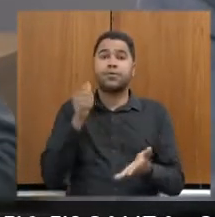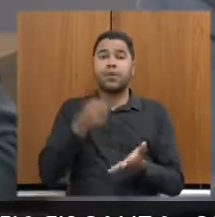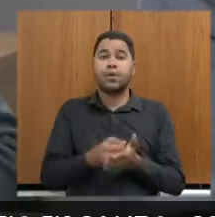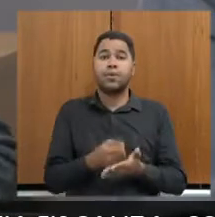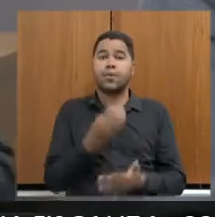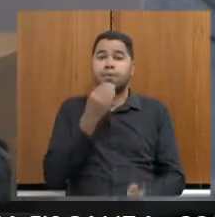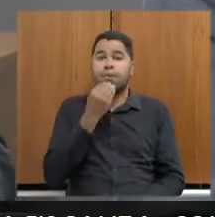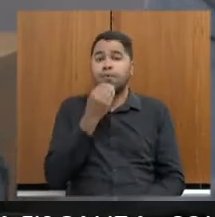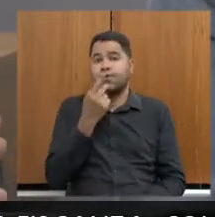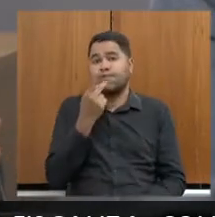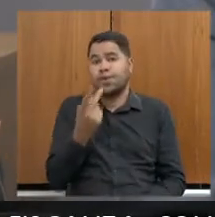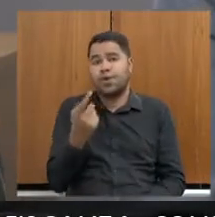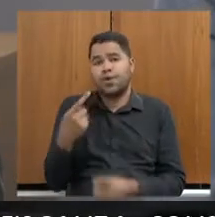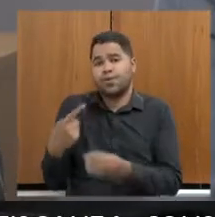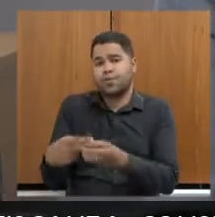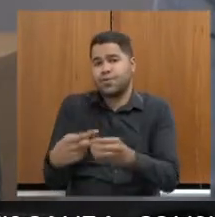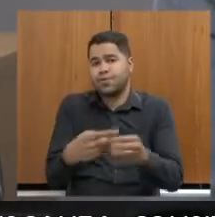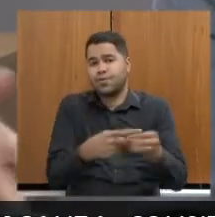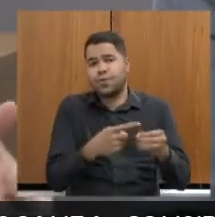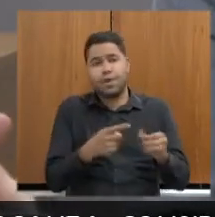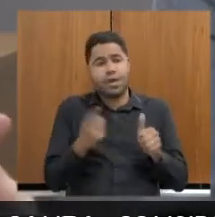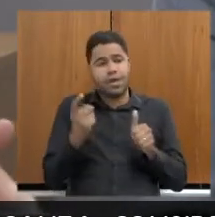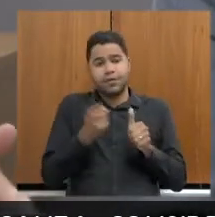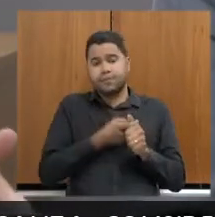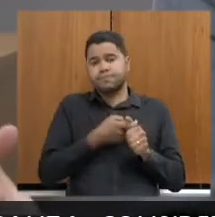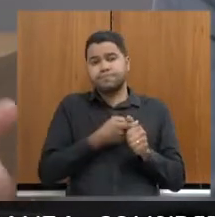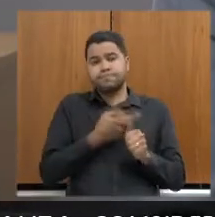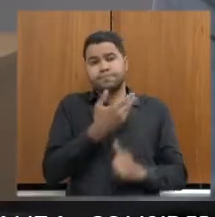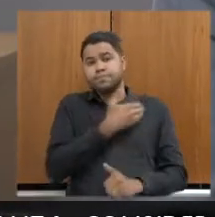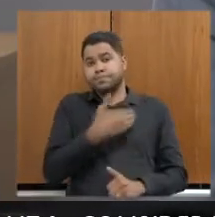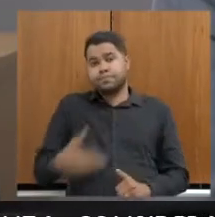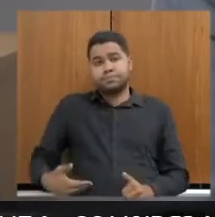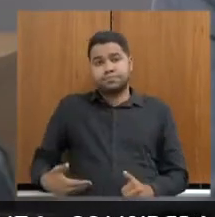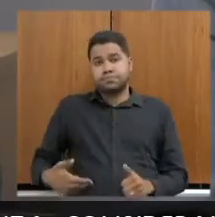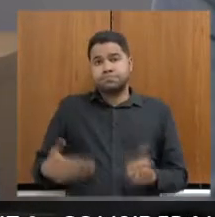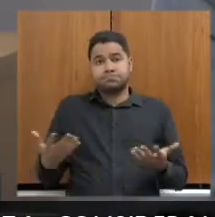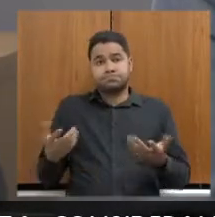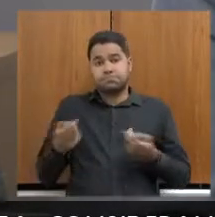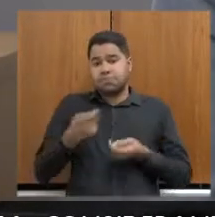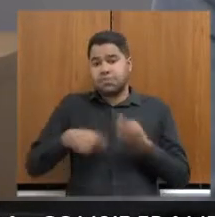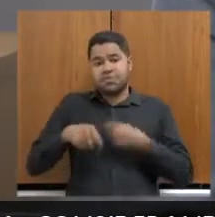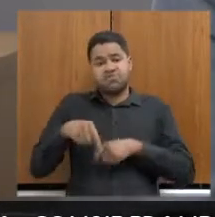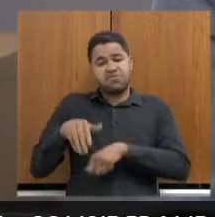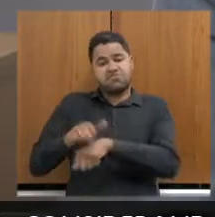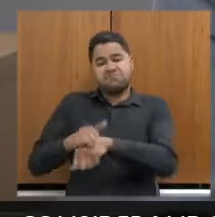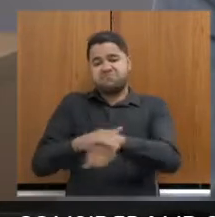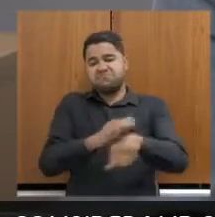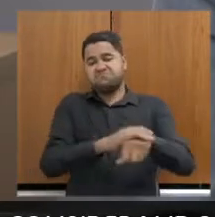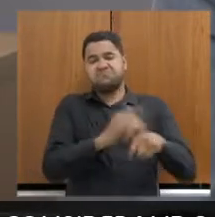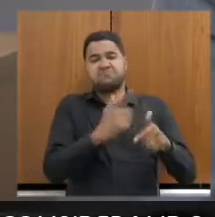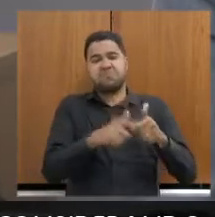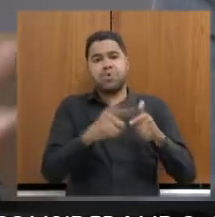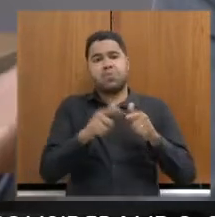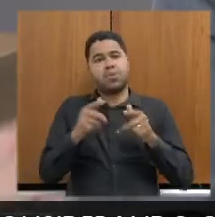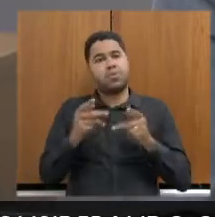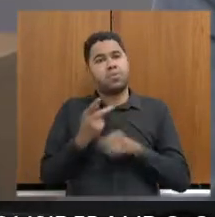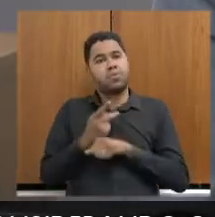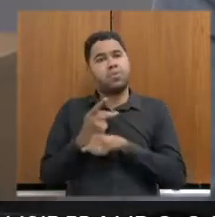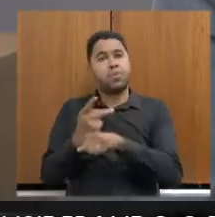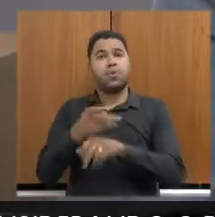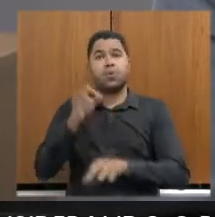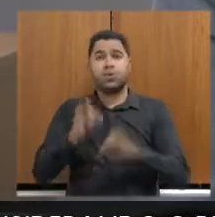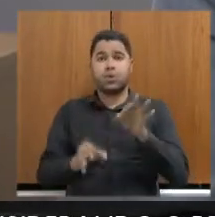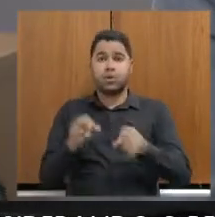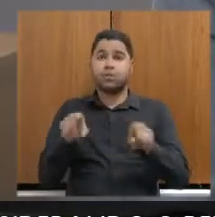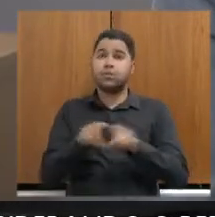simplesmente poderia falar olhar municípios A dívida é do estado não é tão sem se viram vamos procurar a justiça assim como